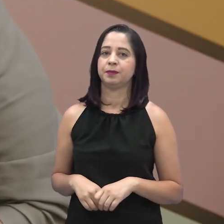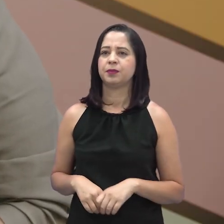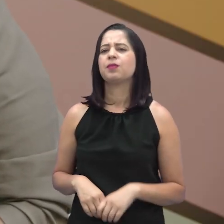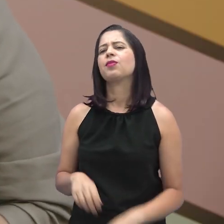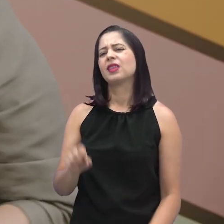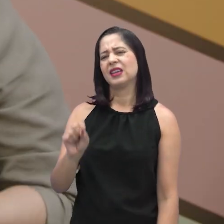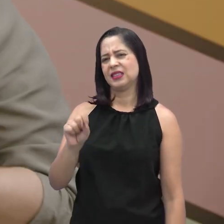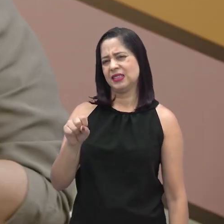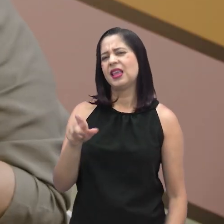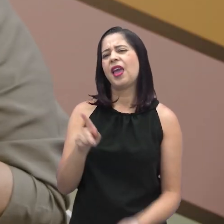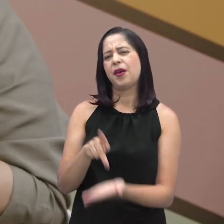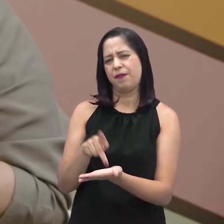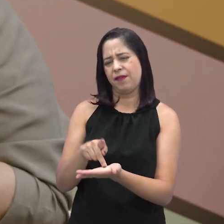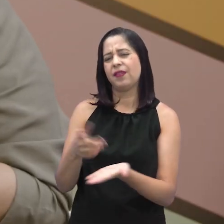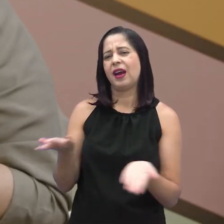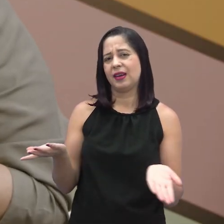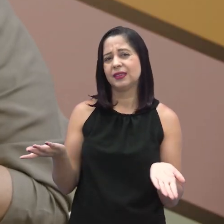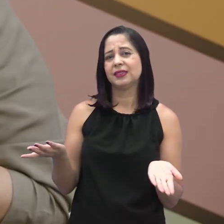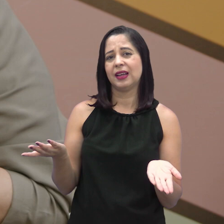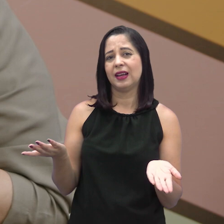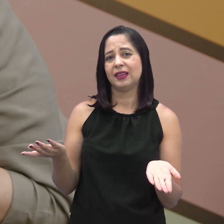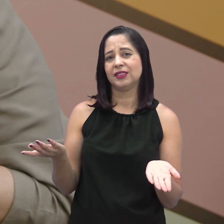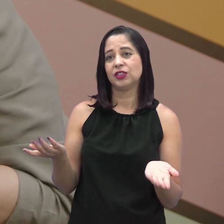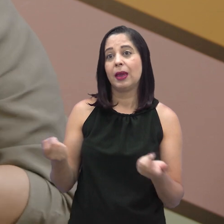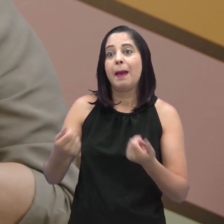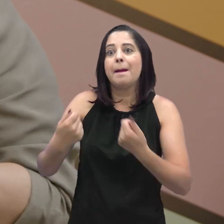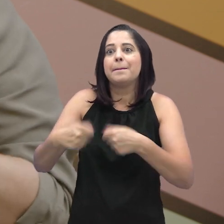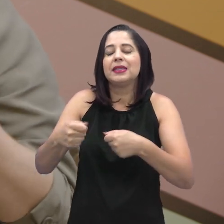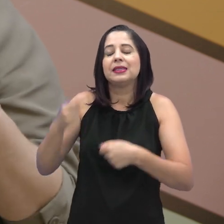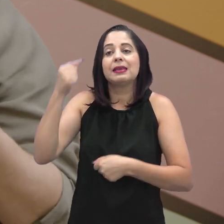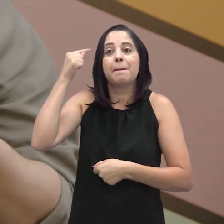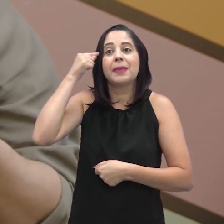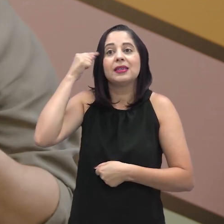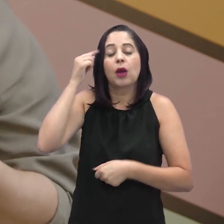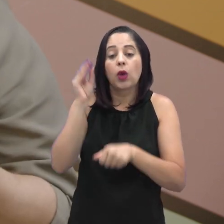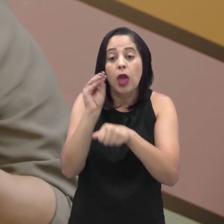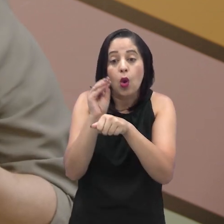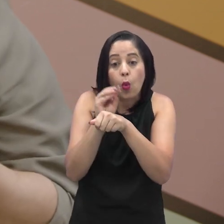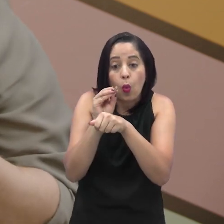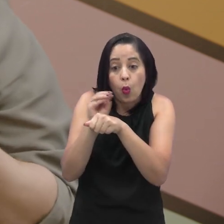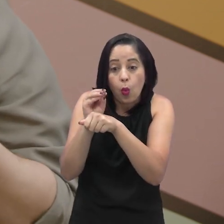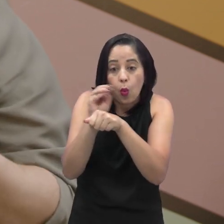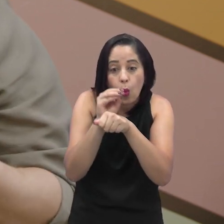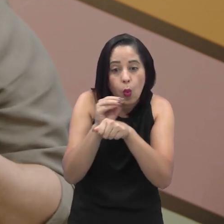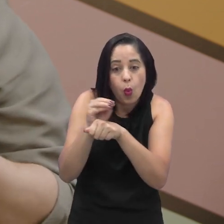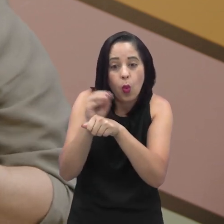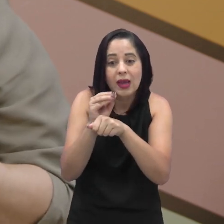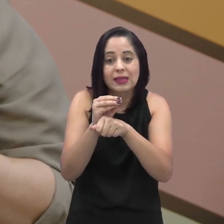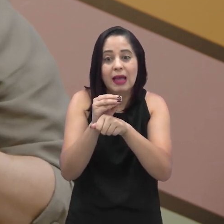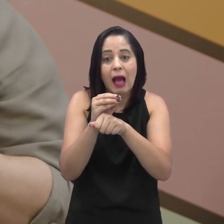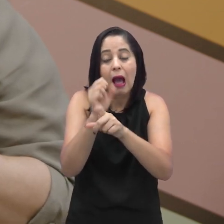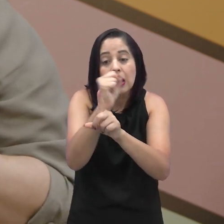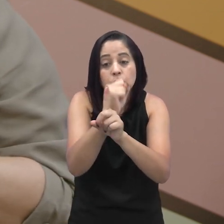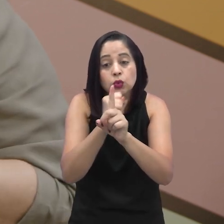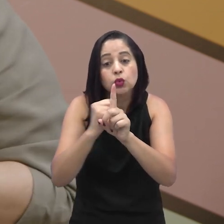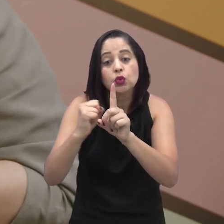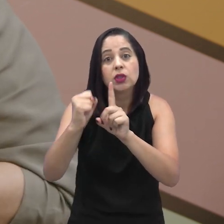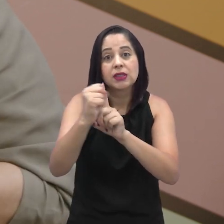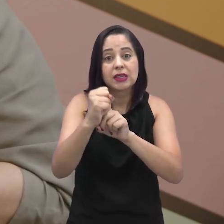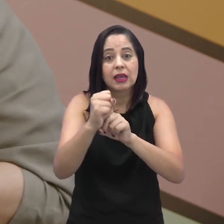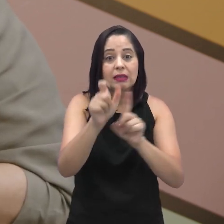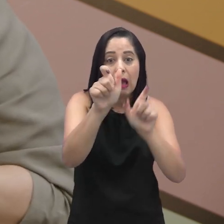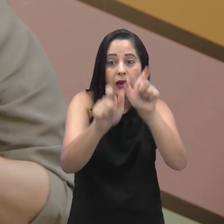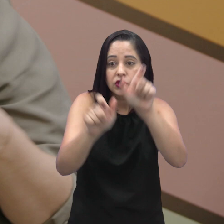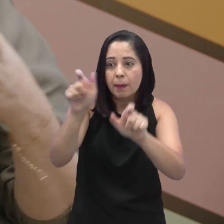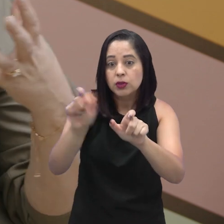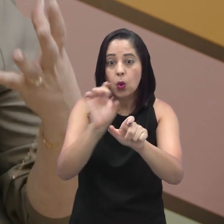muito o olhar micro, né? Se a gente pensar que a vivência social, ela tem